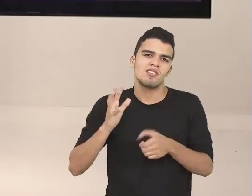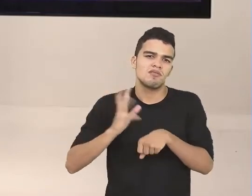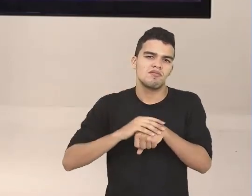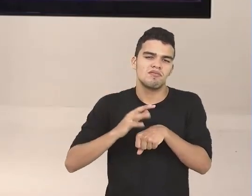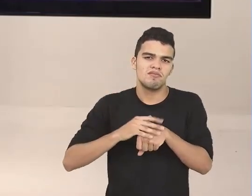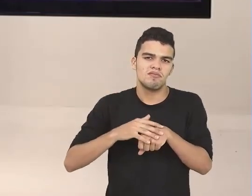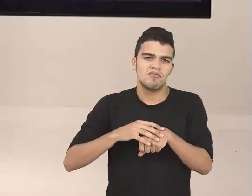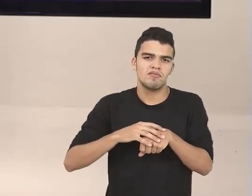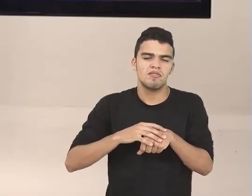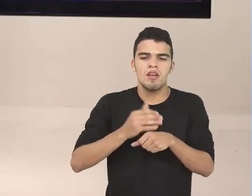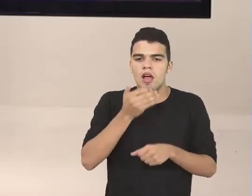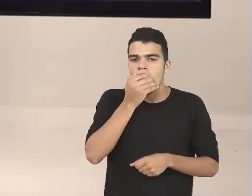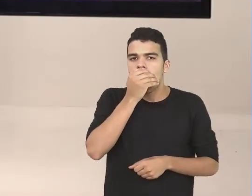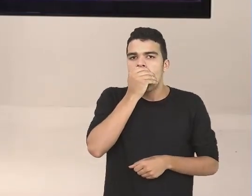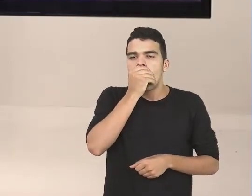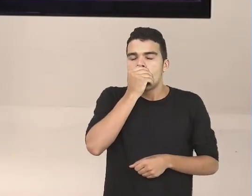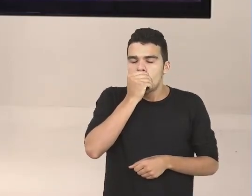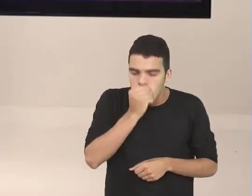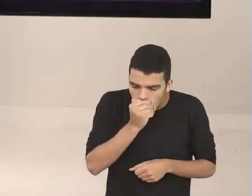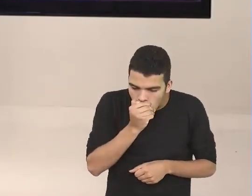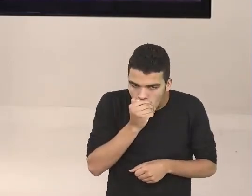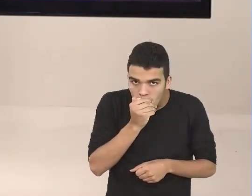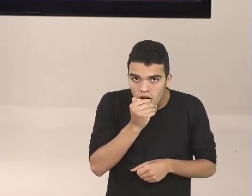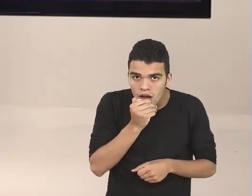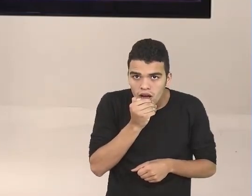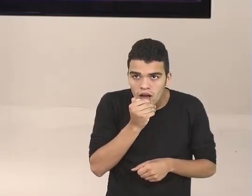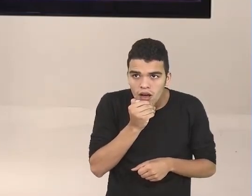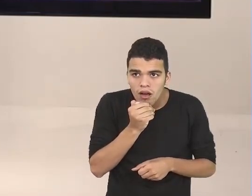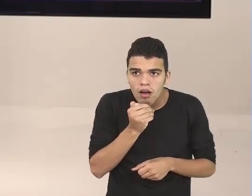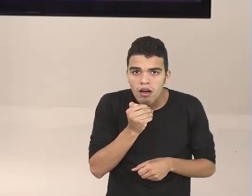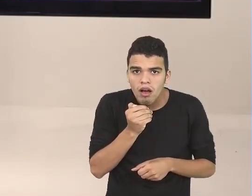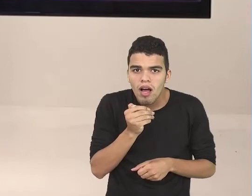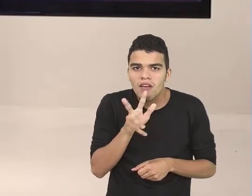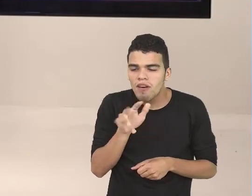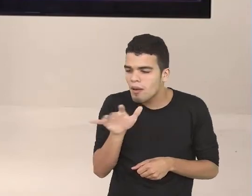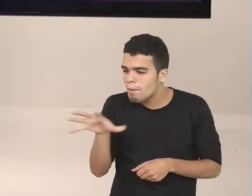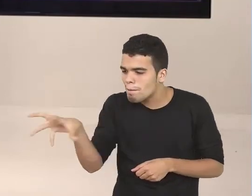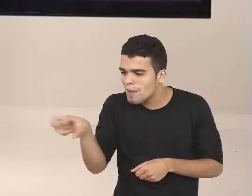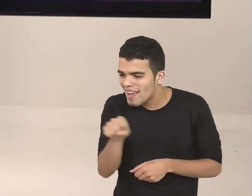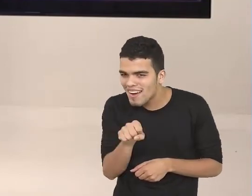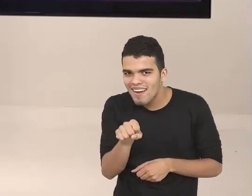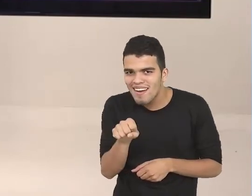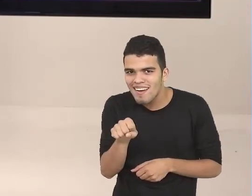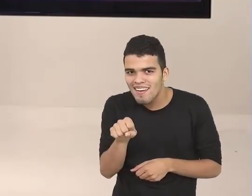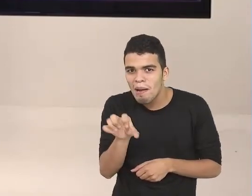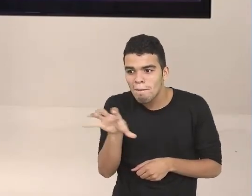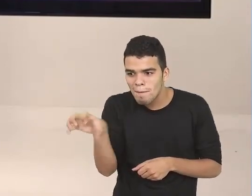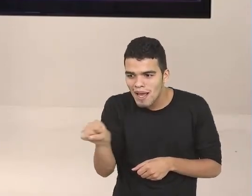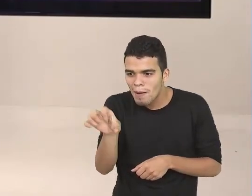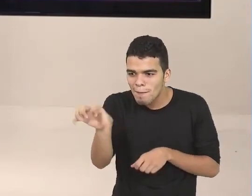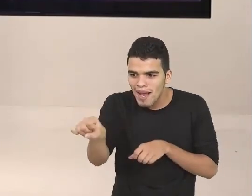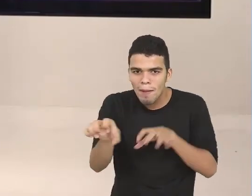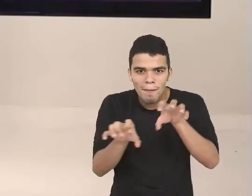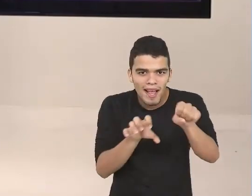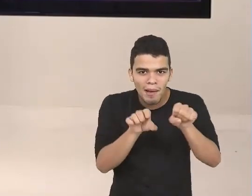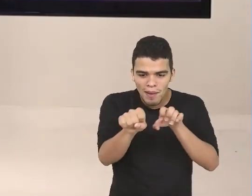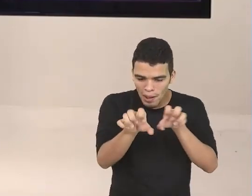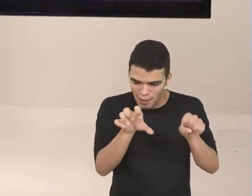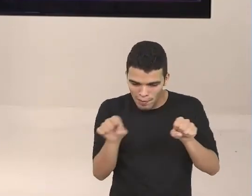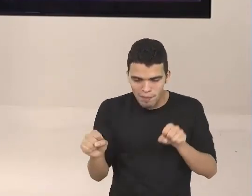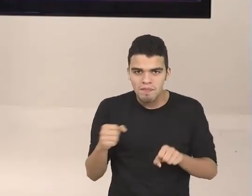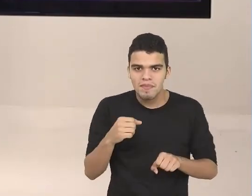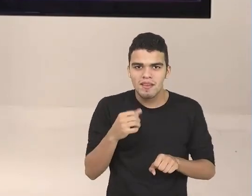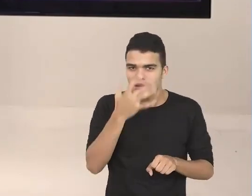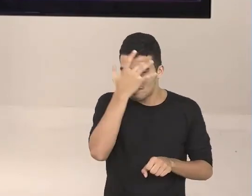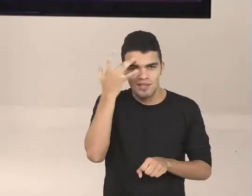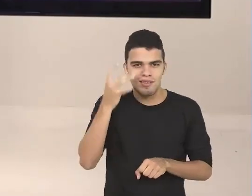na mão e passar no produto. Ali o vírus pode ficar instalado e ficar muito tempo ainda, tá? Dependendo da superfície,